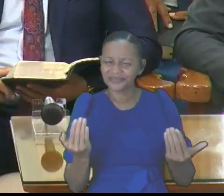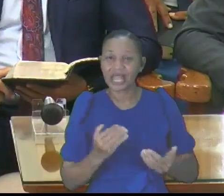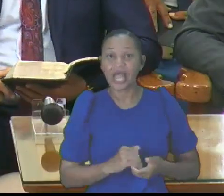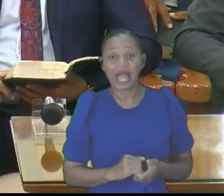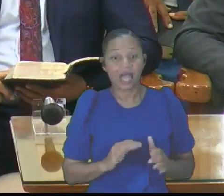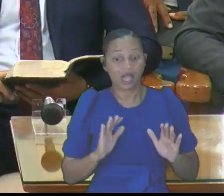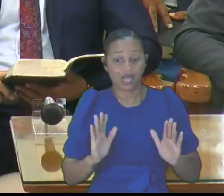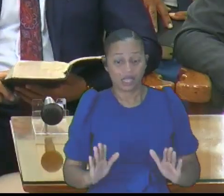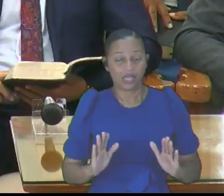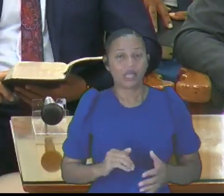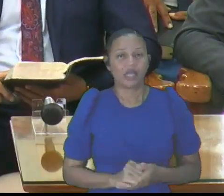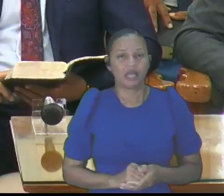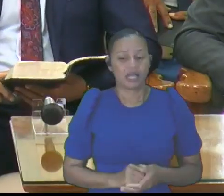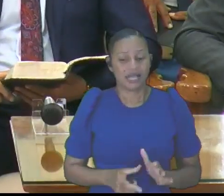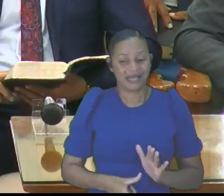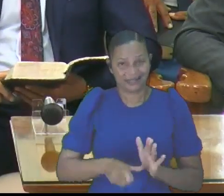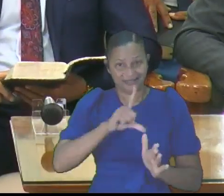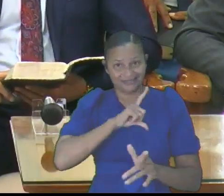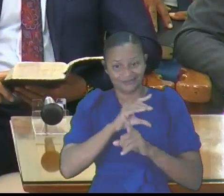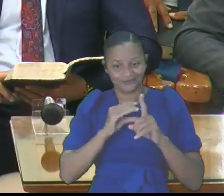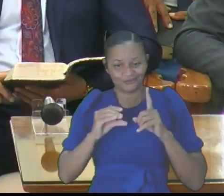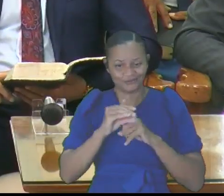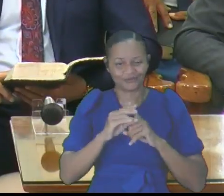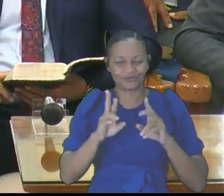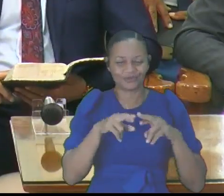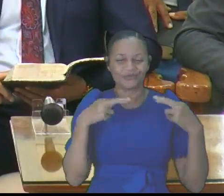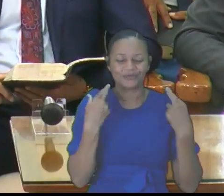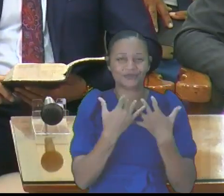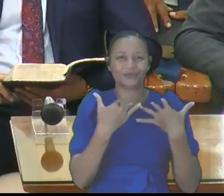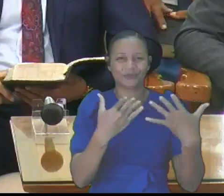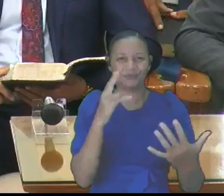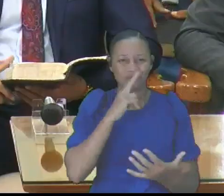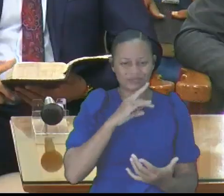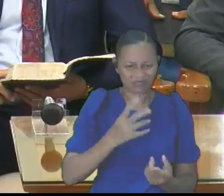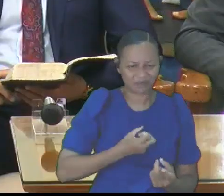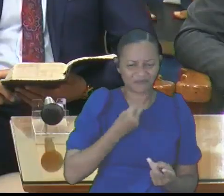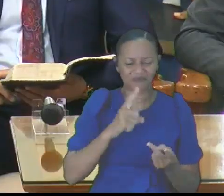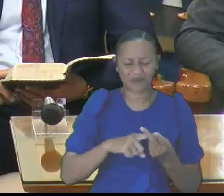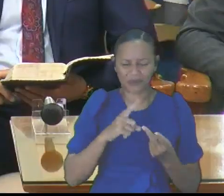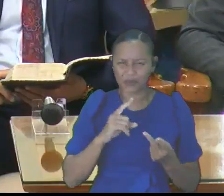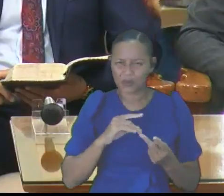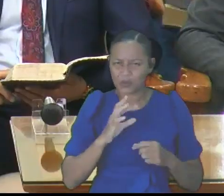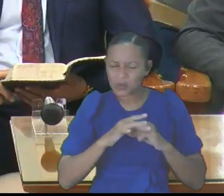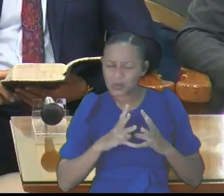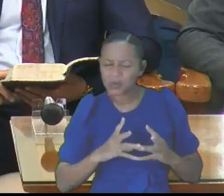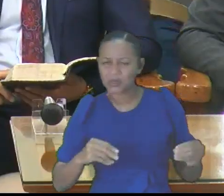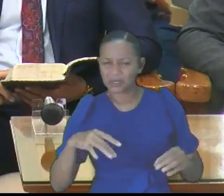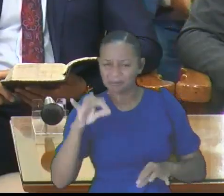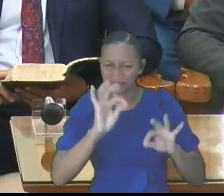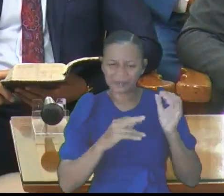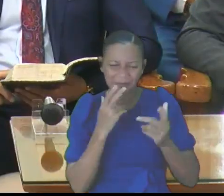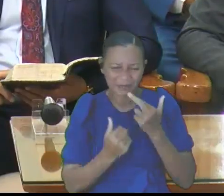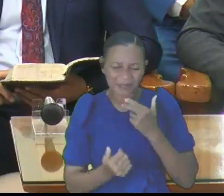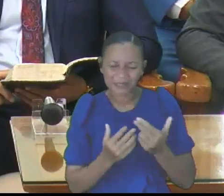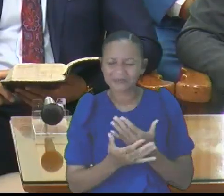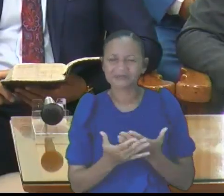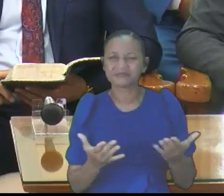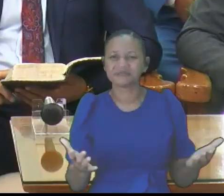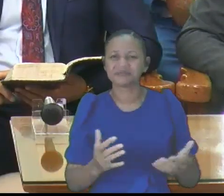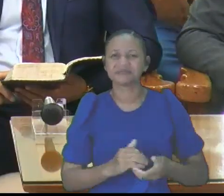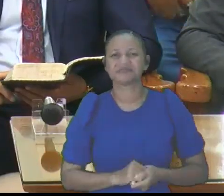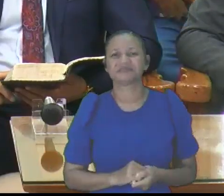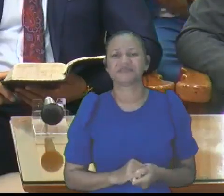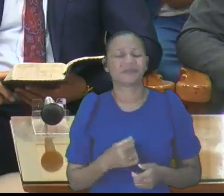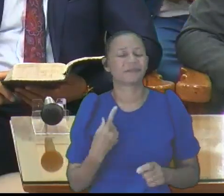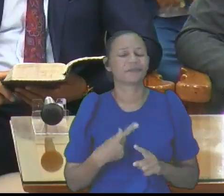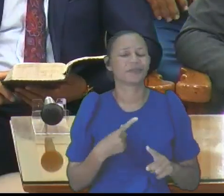A Assembleia Geral que nós fizemos agora há pouco, salva, cura, batiza com o Espírito Santo, edifica a igreja.